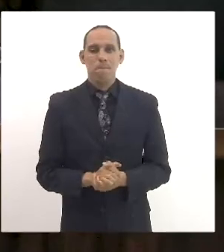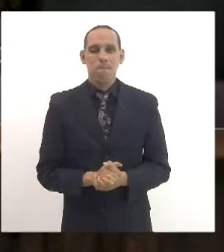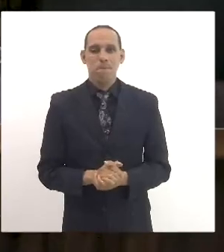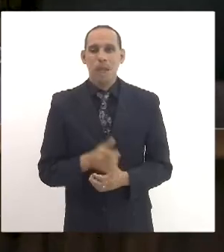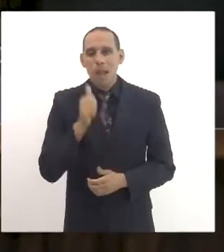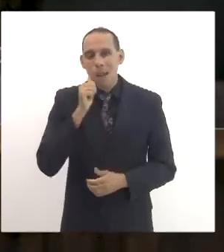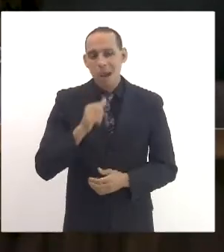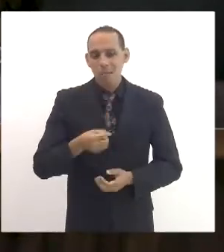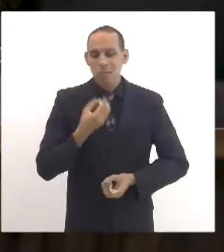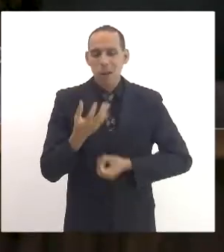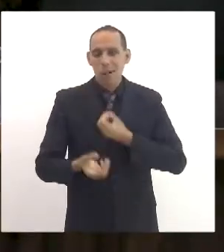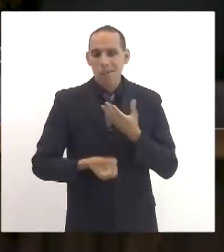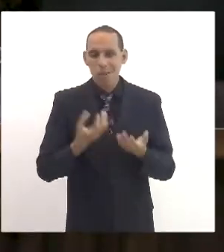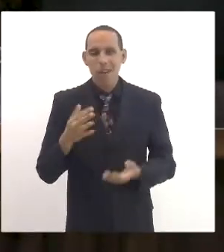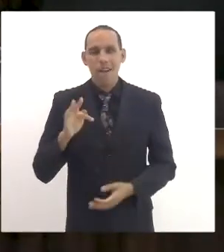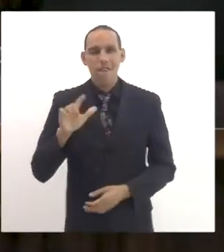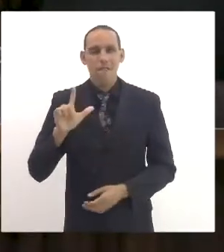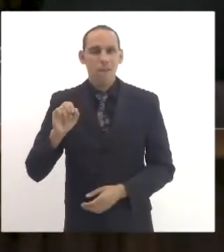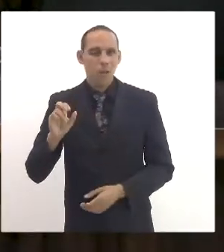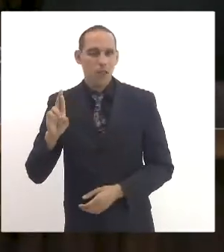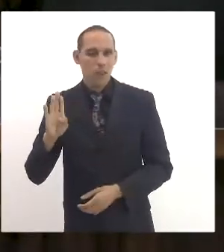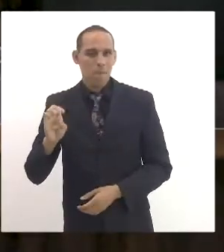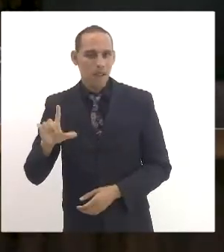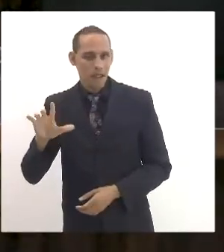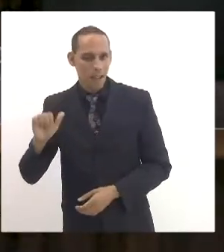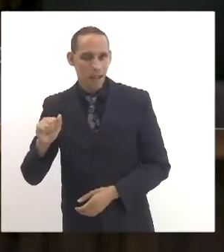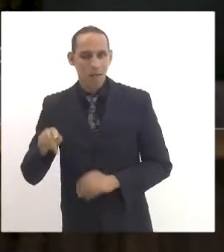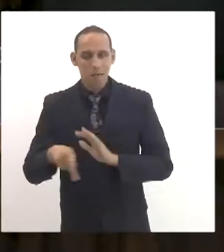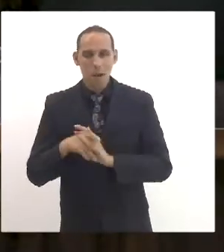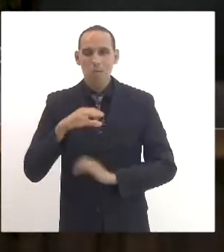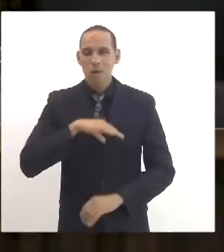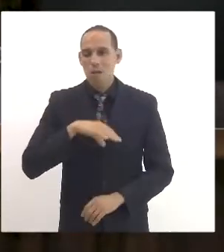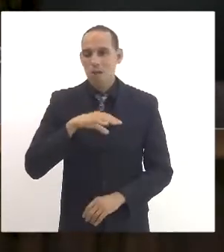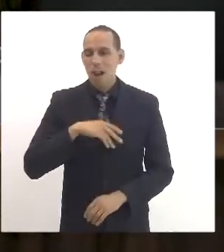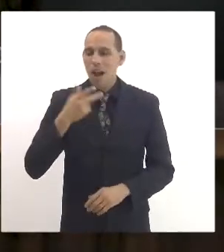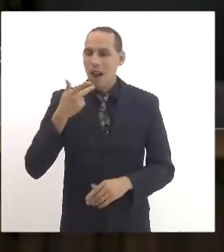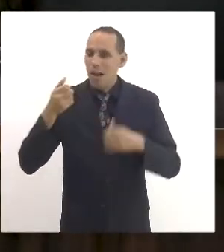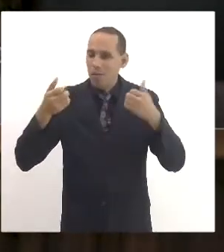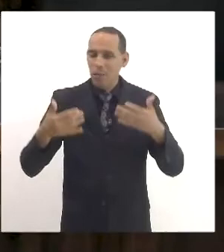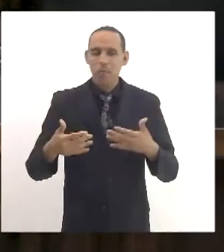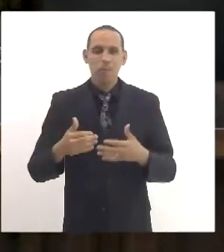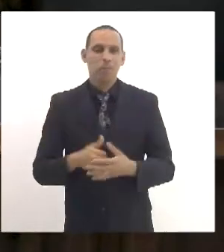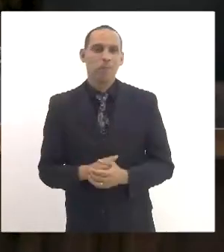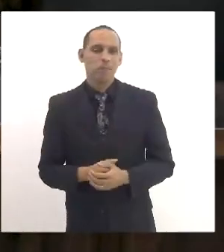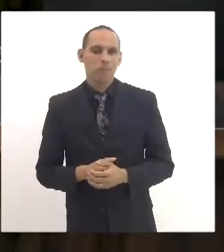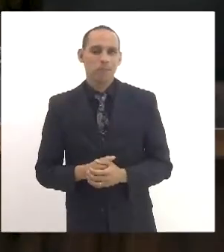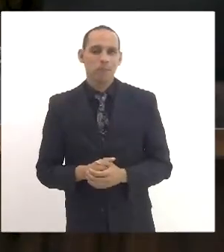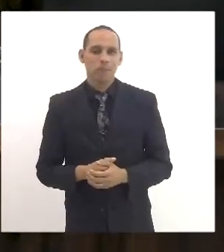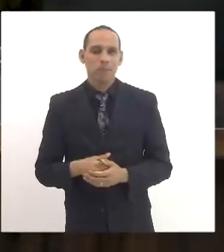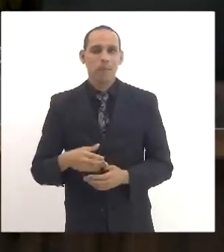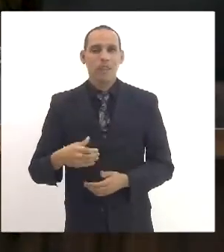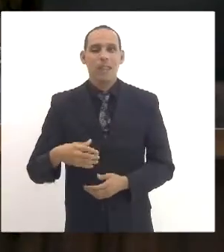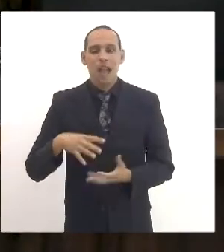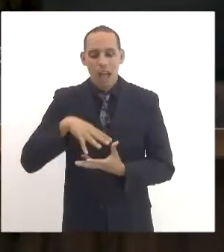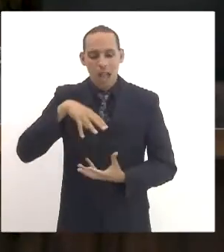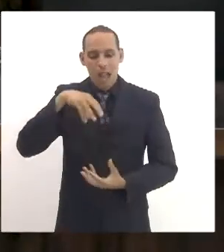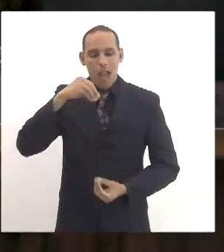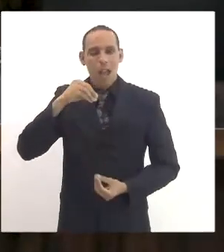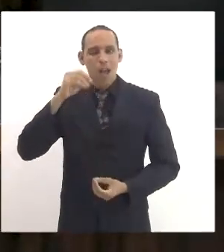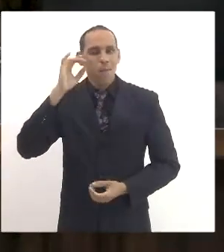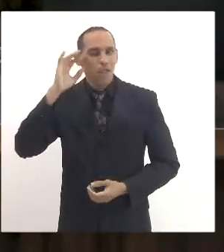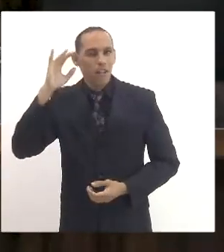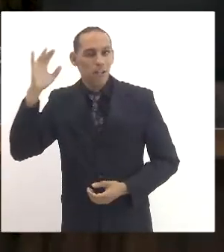poetisa portuguesa, Flor Bela Espanca, que diz mais ou menos assim: minha alma de sonhar-te